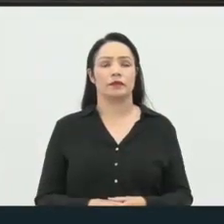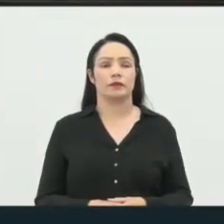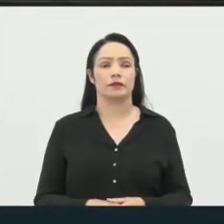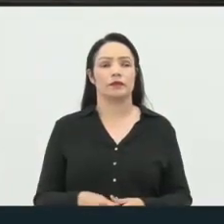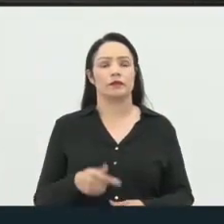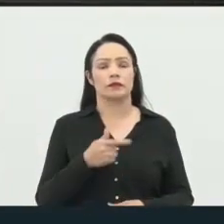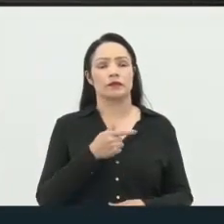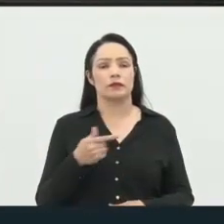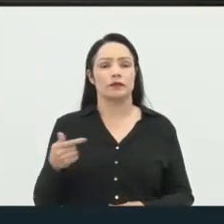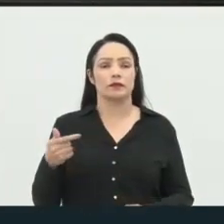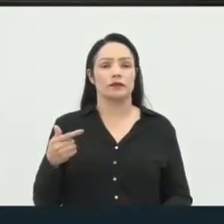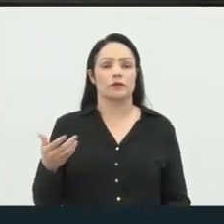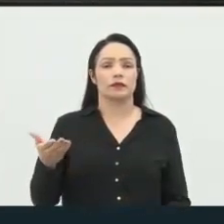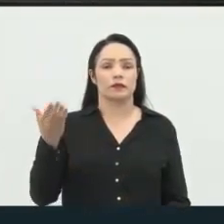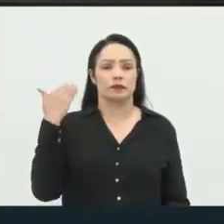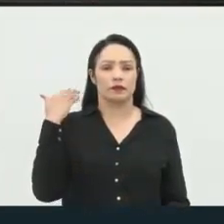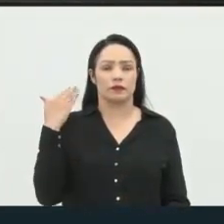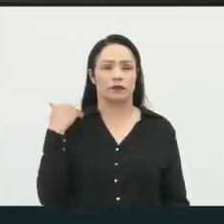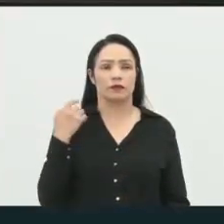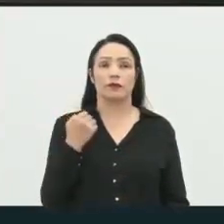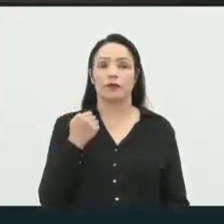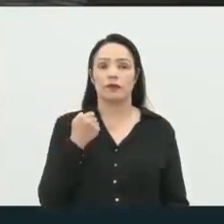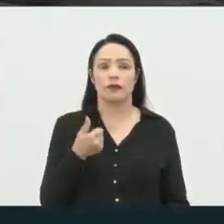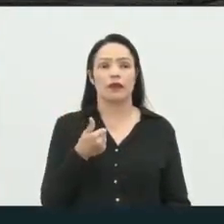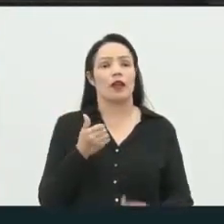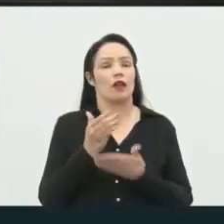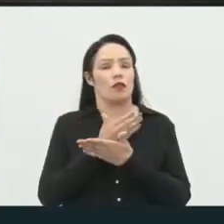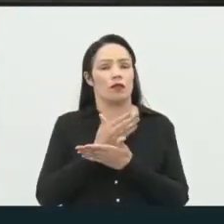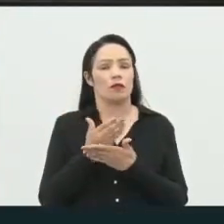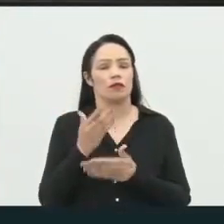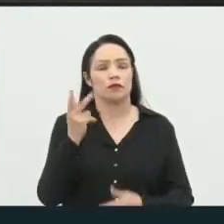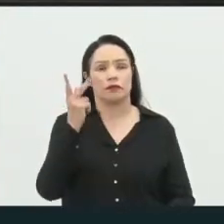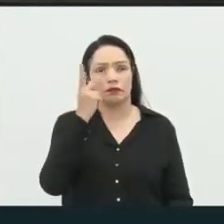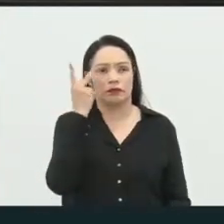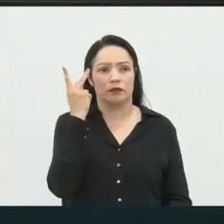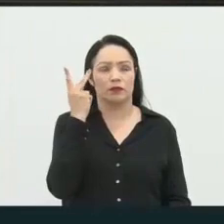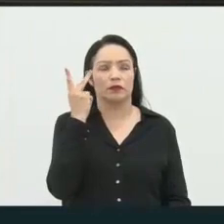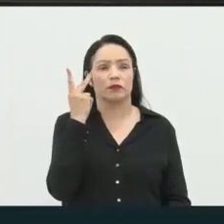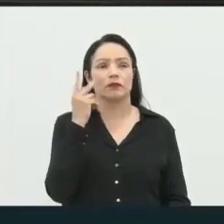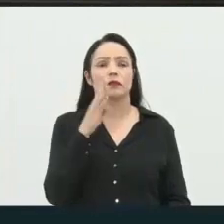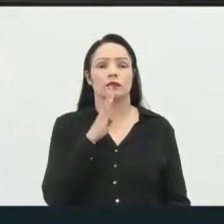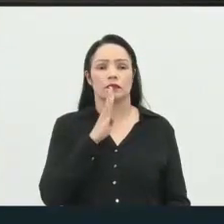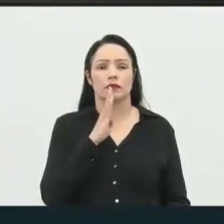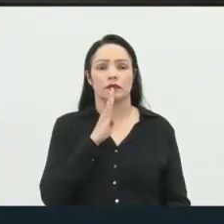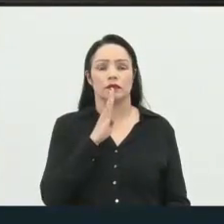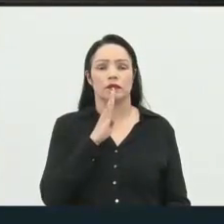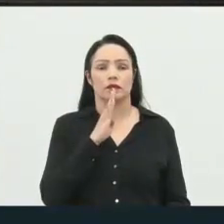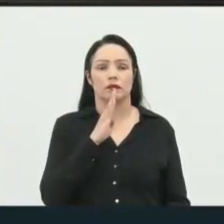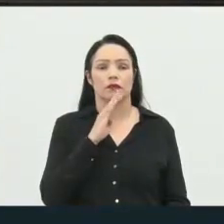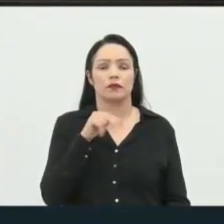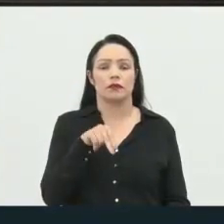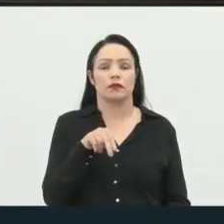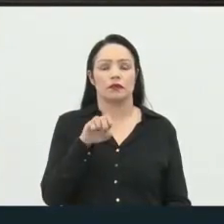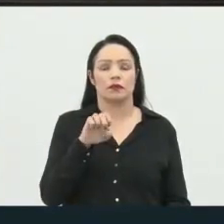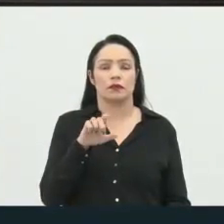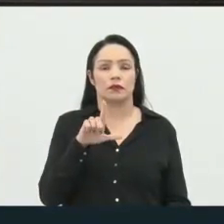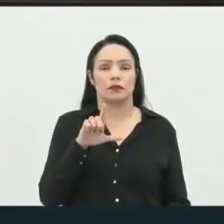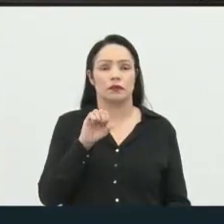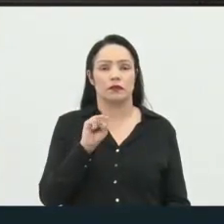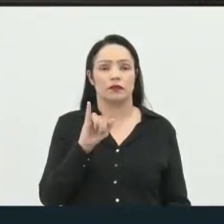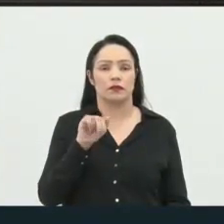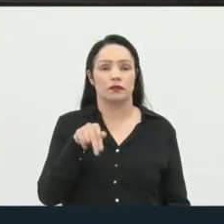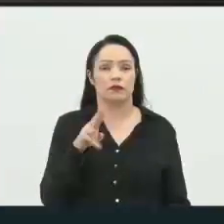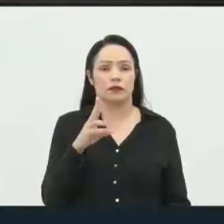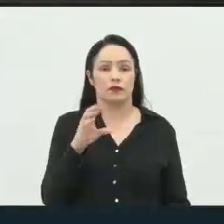passada quase que algumas pessoas algumas pessoas aqui conhecem o Nelsinho do gás quase perdeu